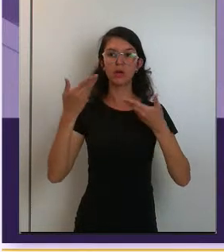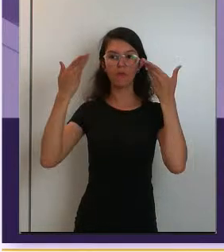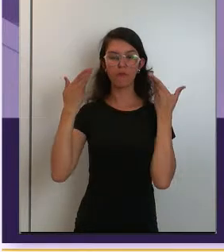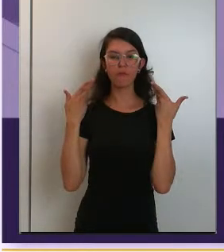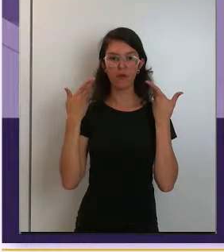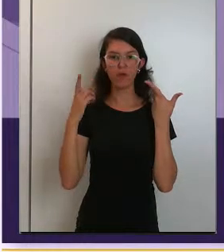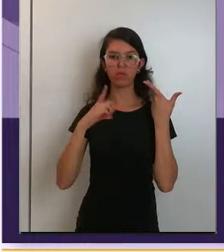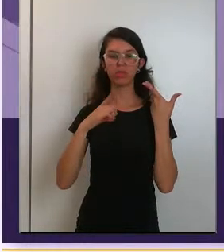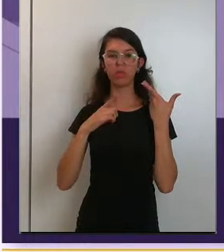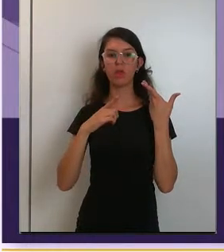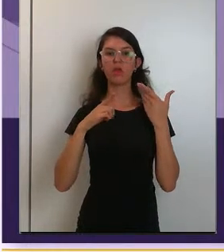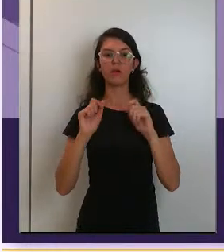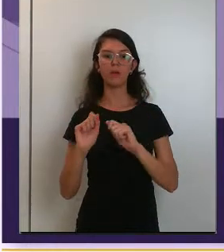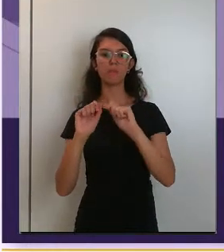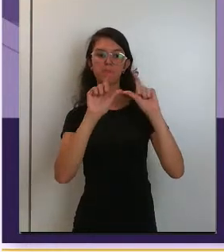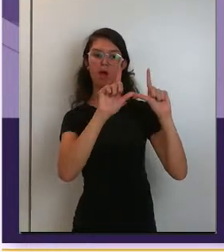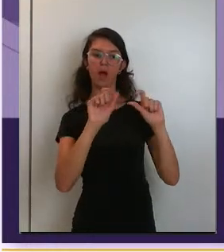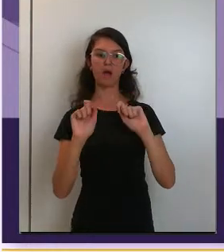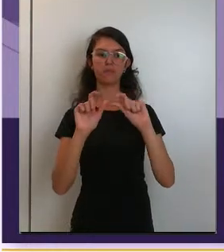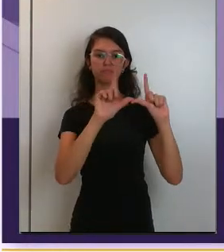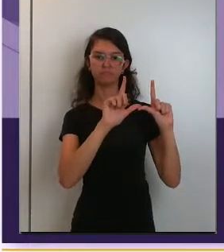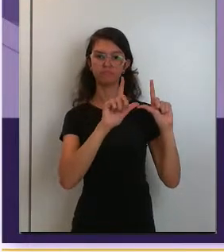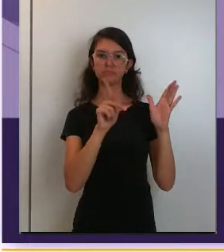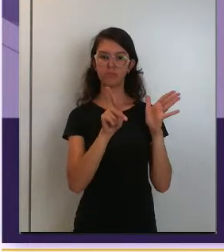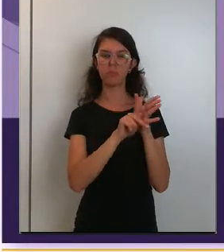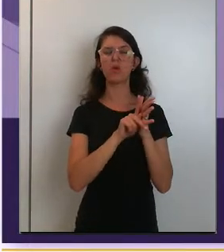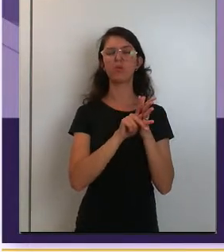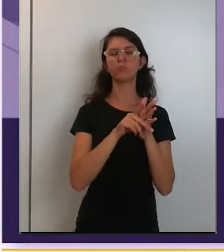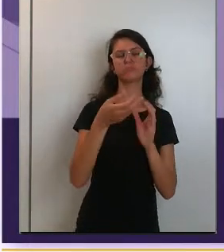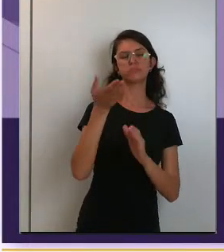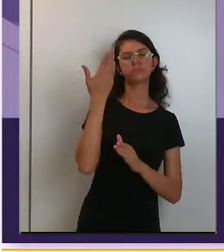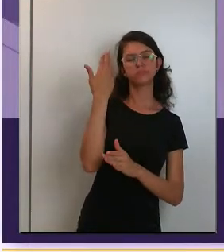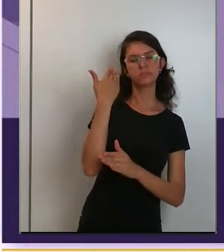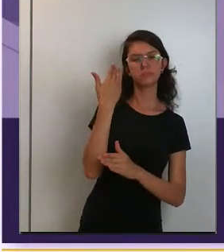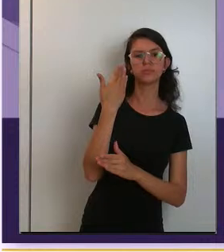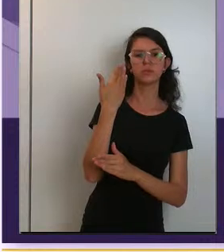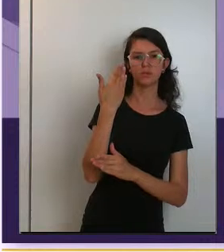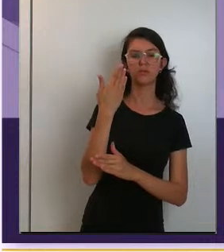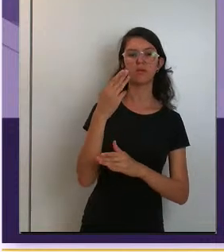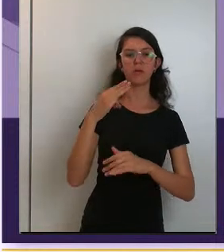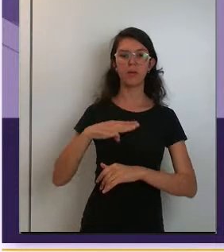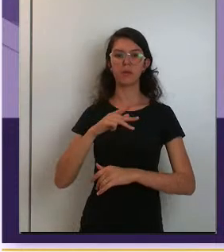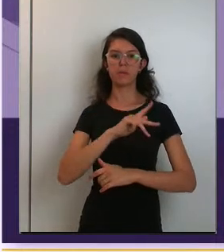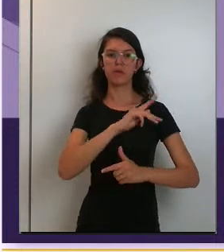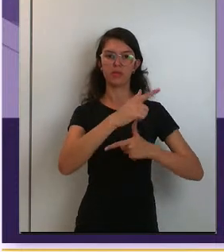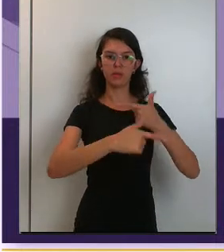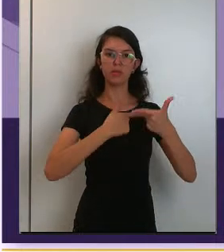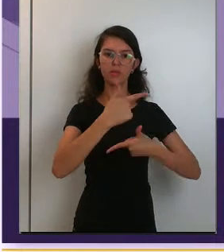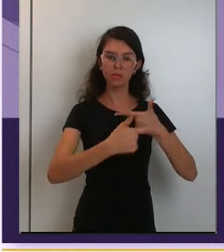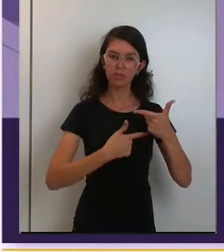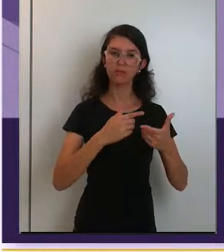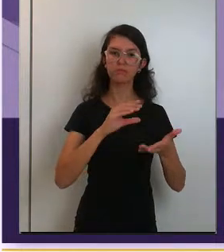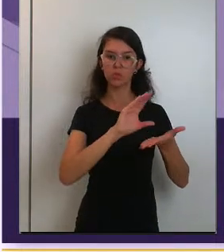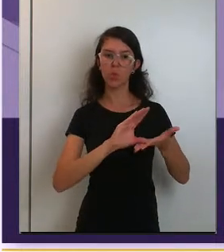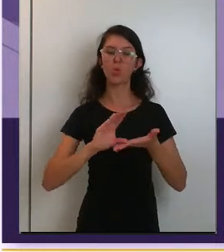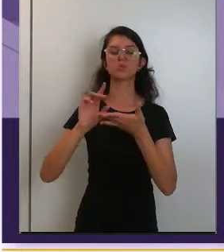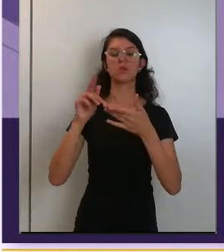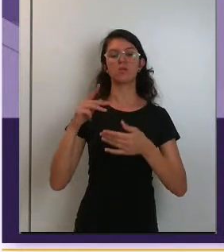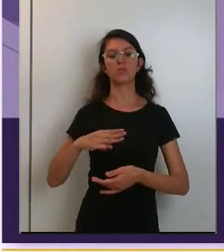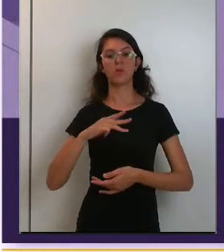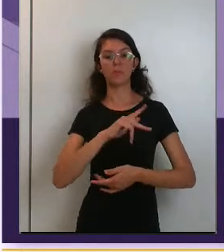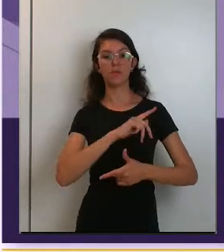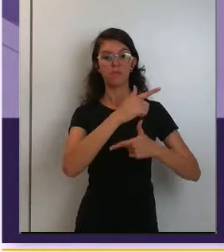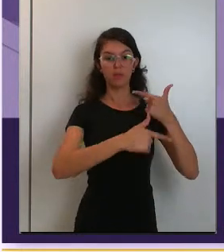cartazes de campanha que foi anteriormente lançada pelo Ministério Público do Trabalho e pelo Conselho Nacional do Ministério Público de proteção